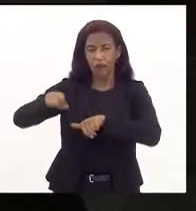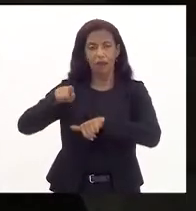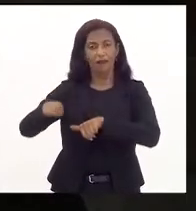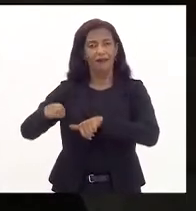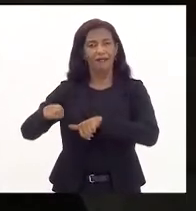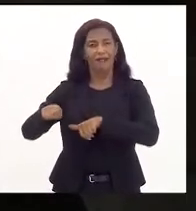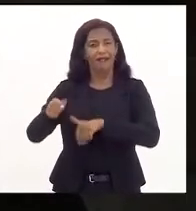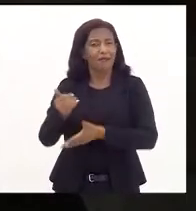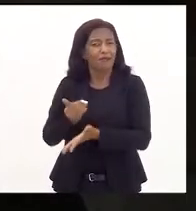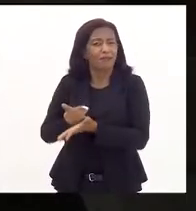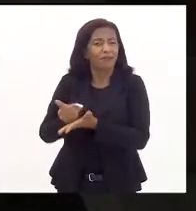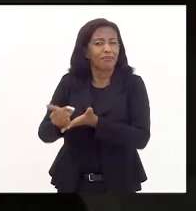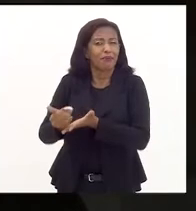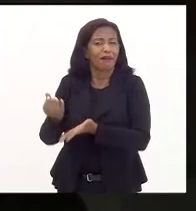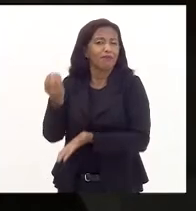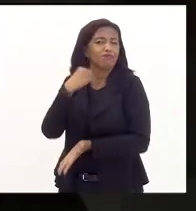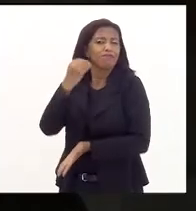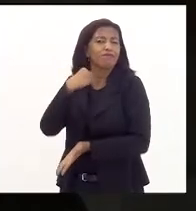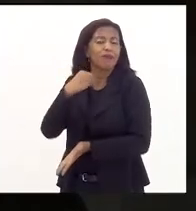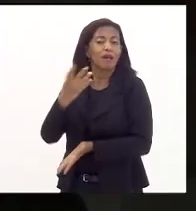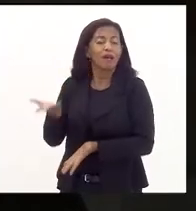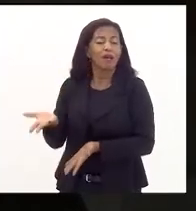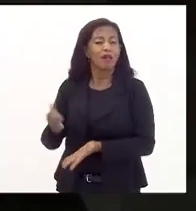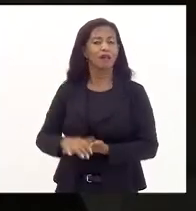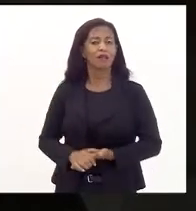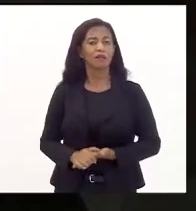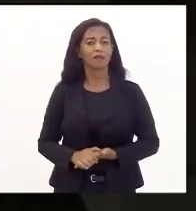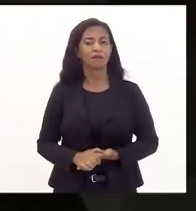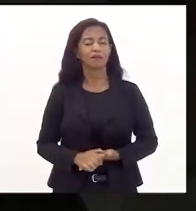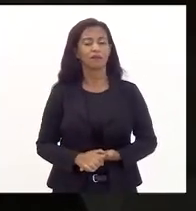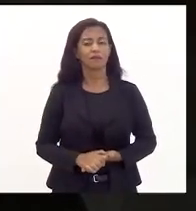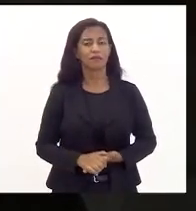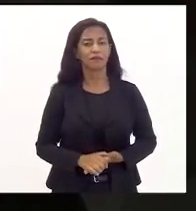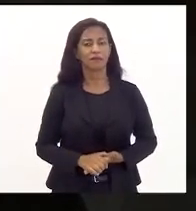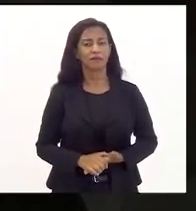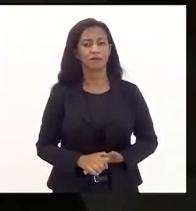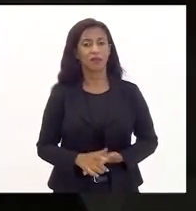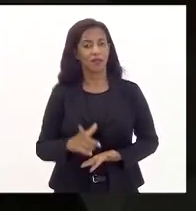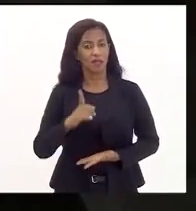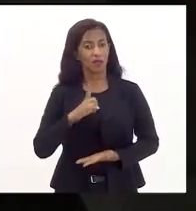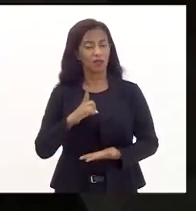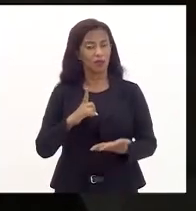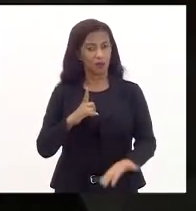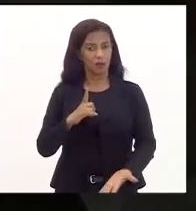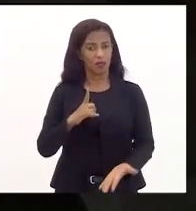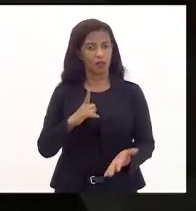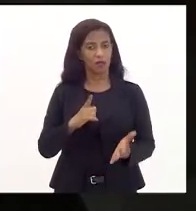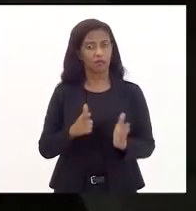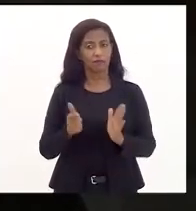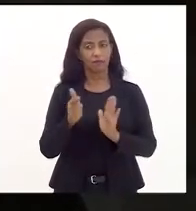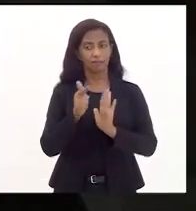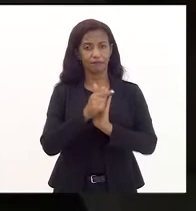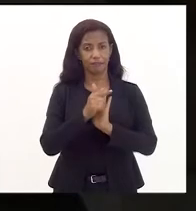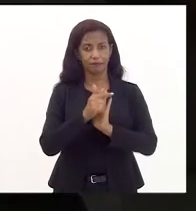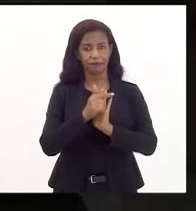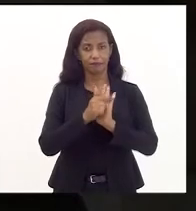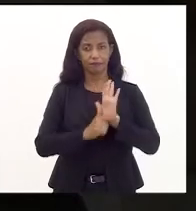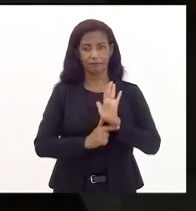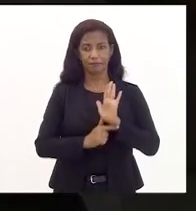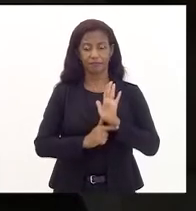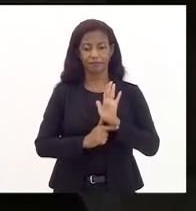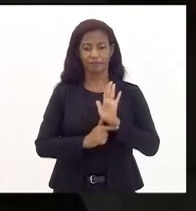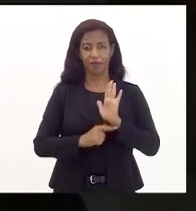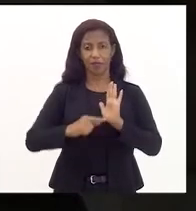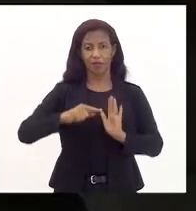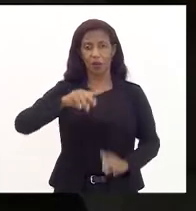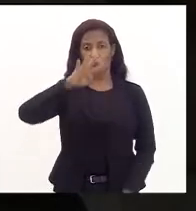muito primária. E aí, senhor presidente, eu tenho aqui em mãos um gráfico